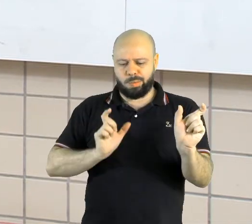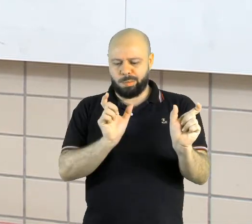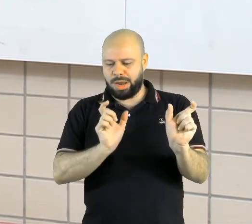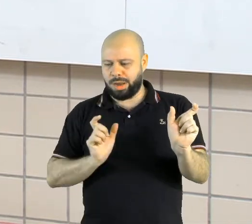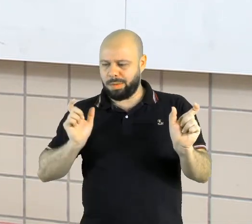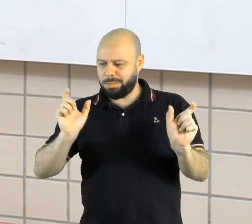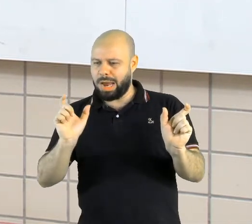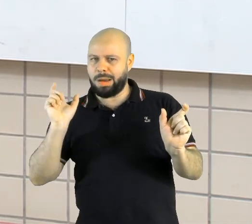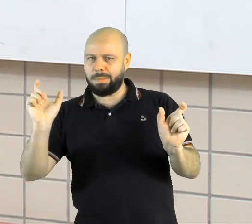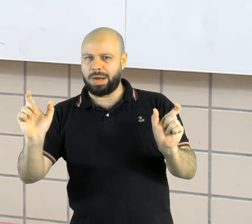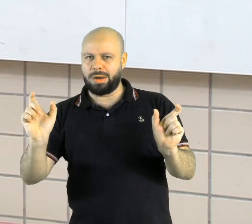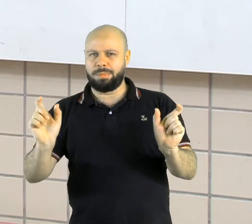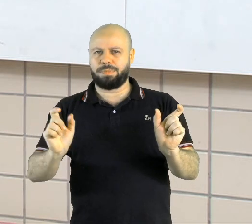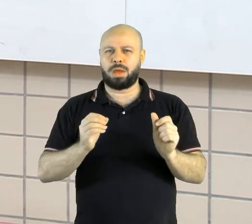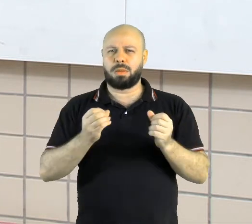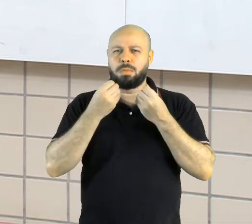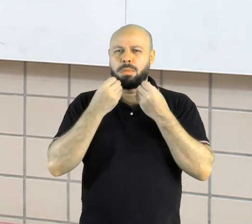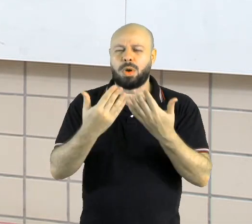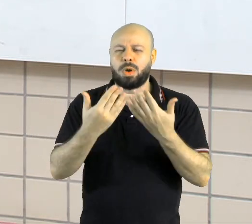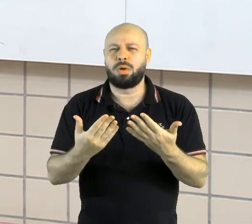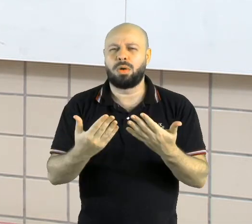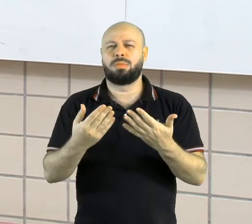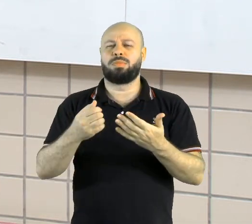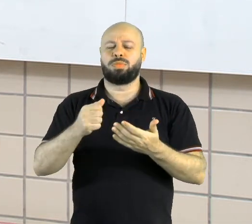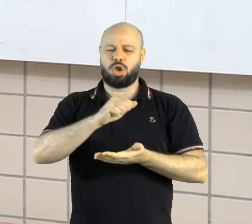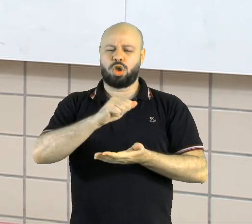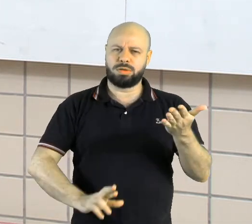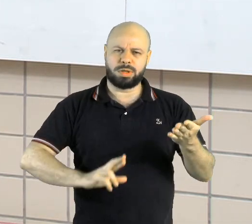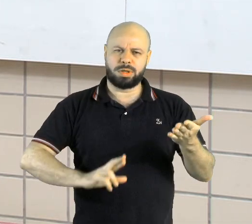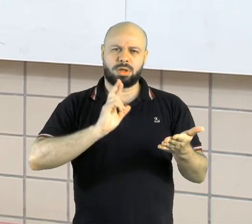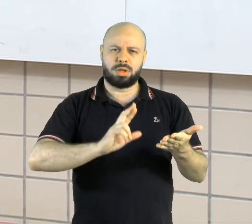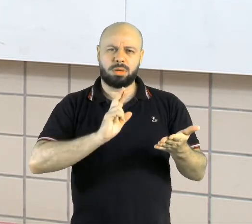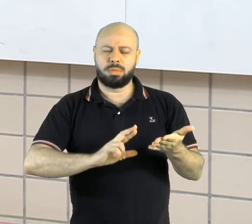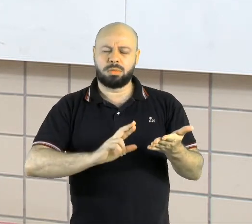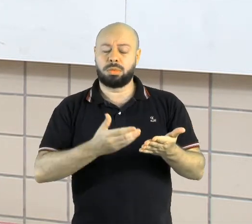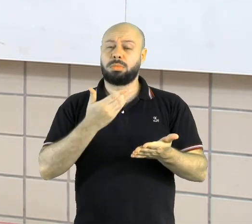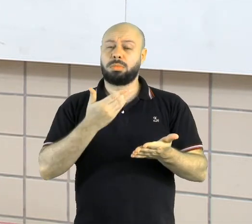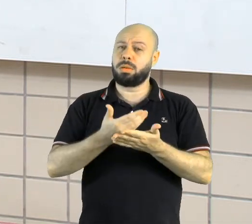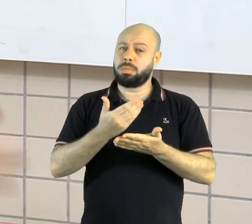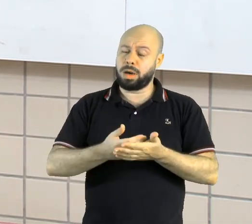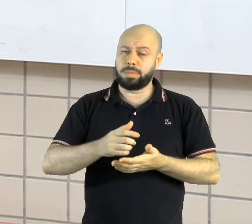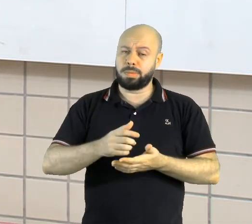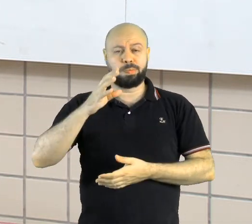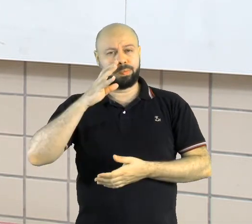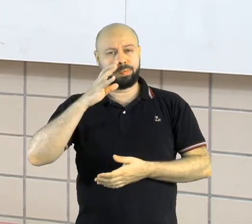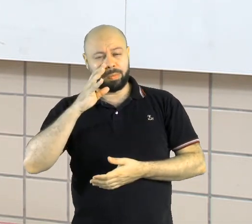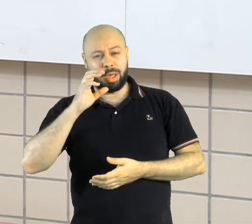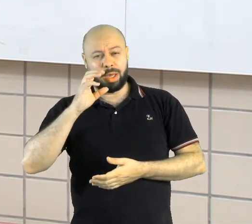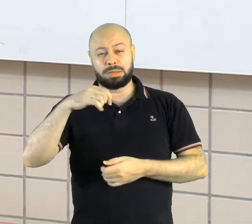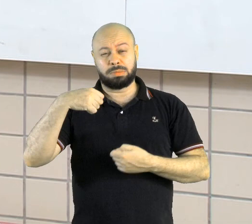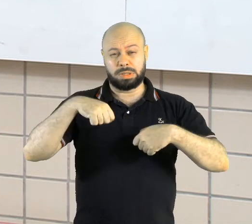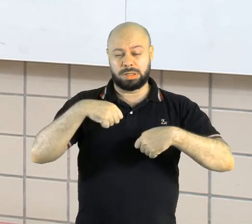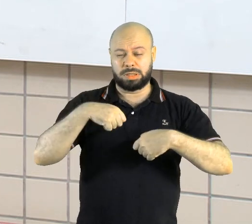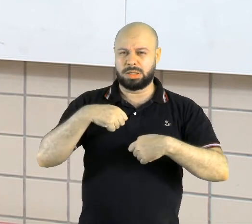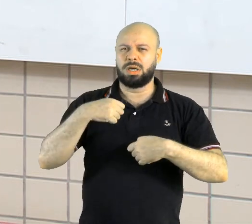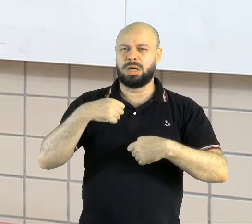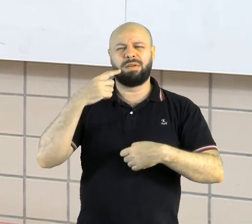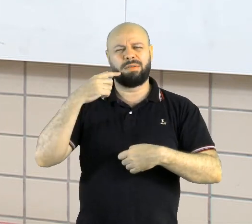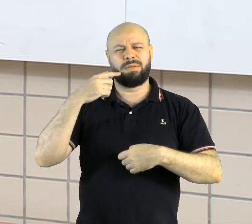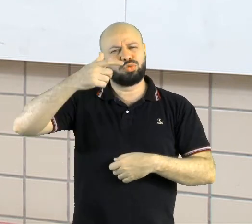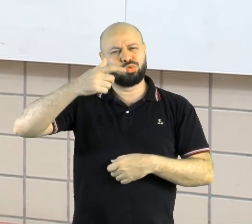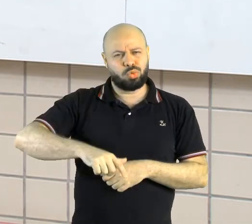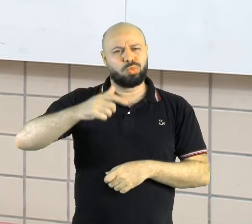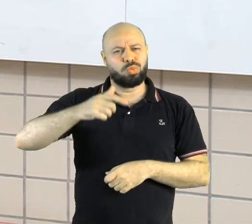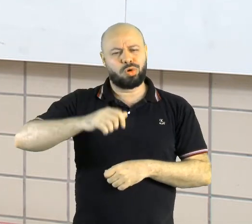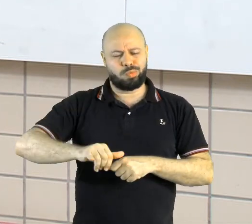Então, fique bem, façam as atividades, acompanhem as aulas. Se for preciso, veja novamente no